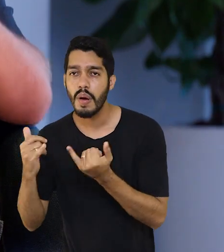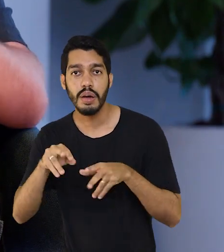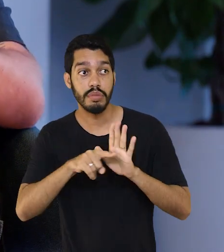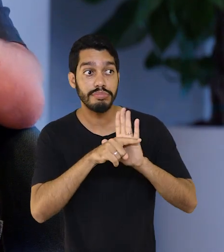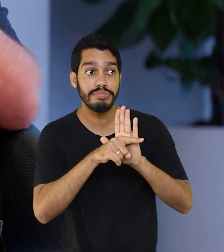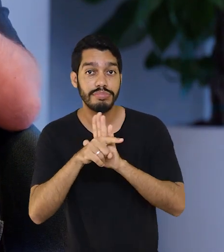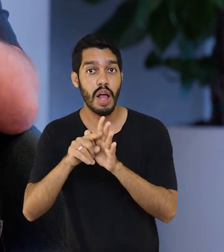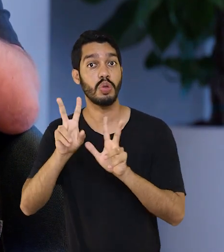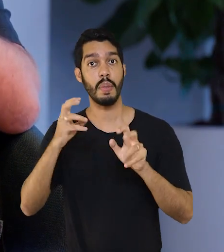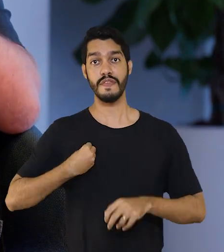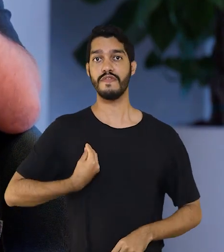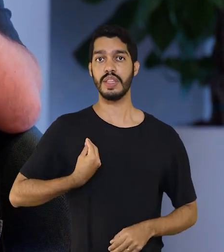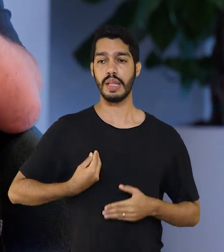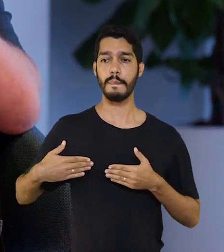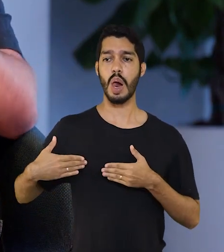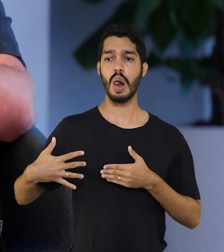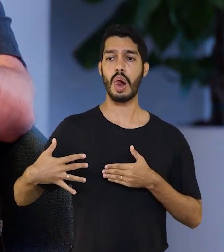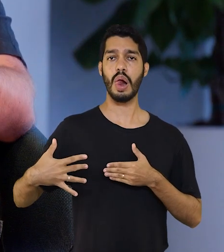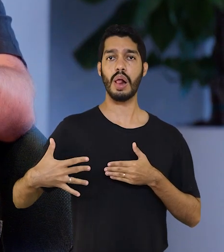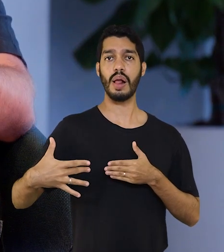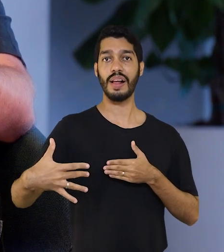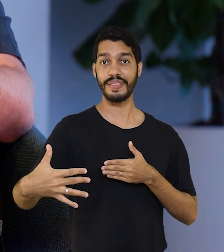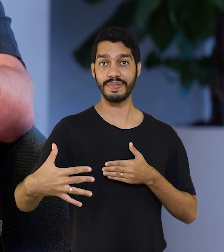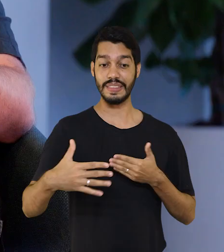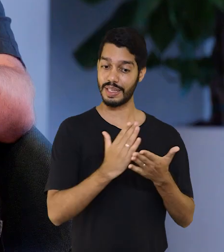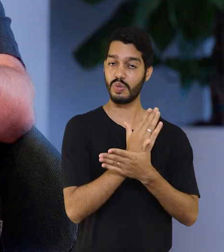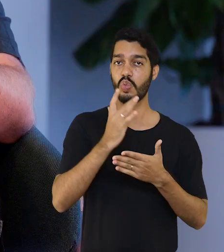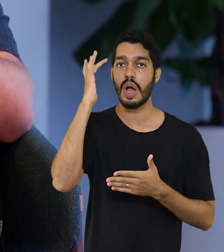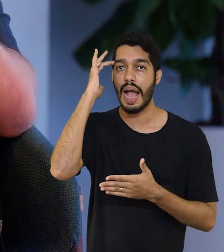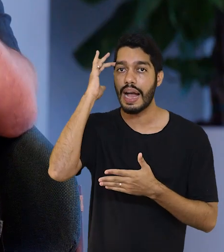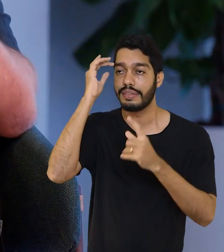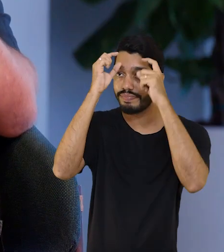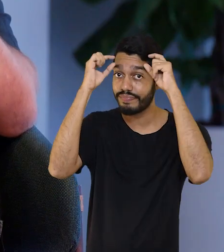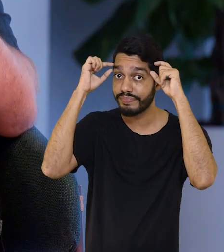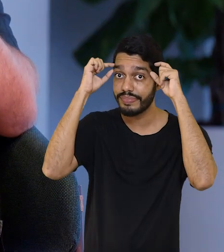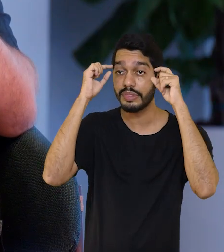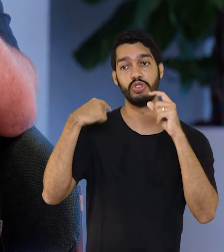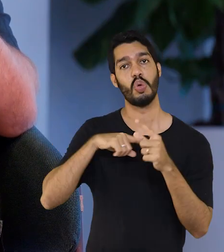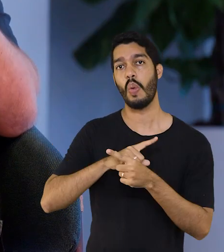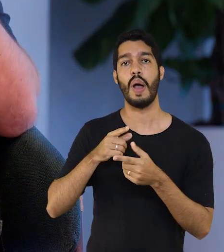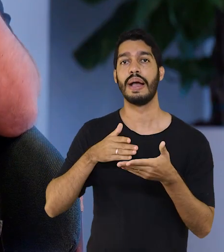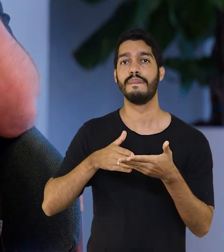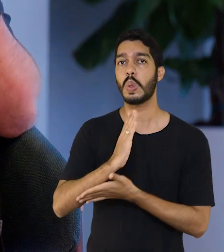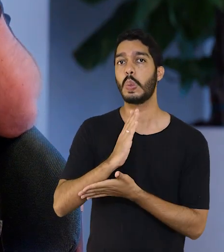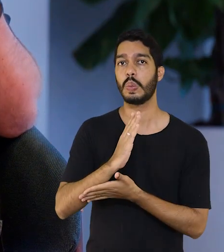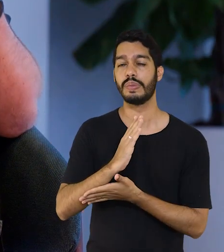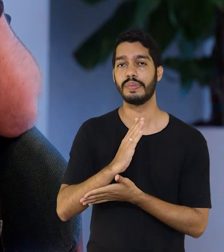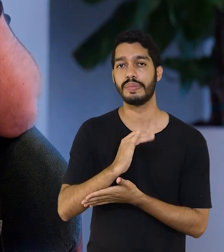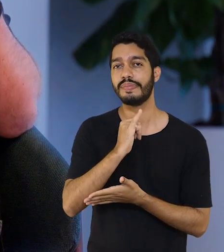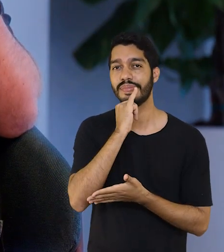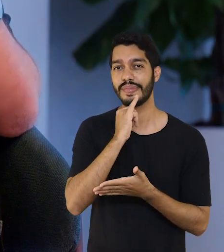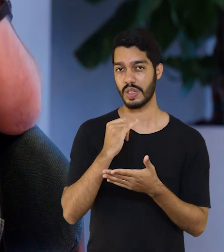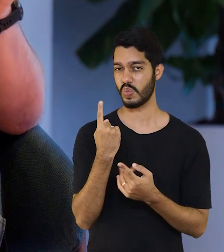quando a gente analisa para os dados, para o assunto longevidade, e a gente quebra alguns paradigmas, observando o real